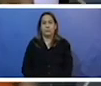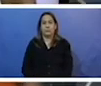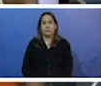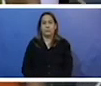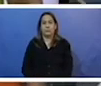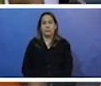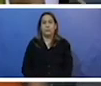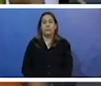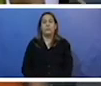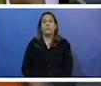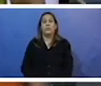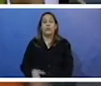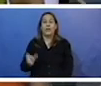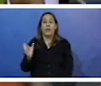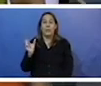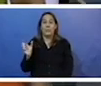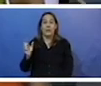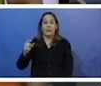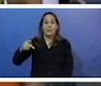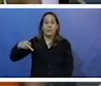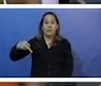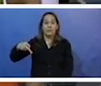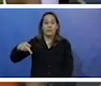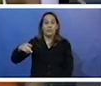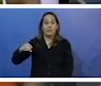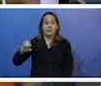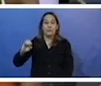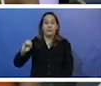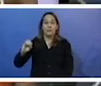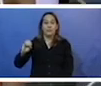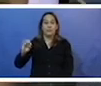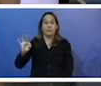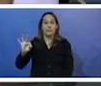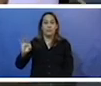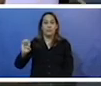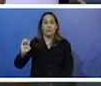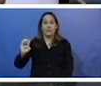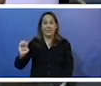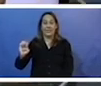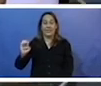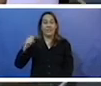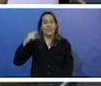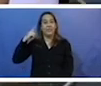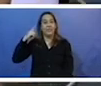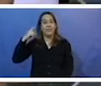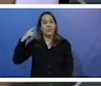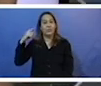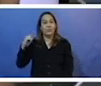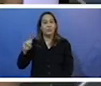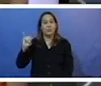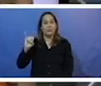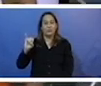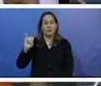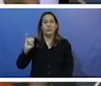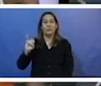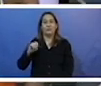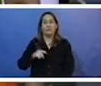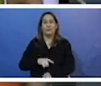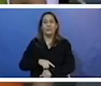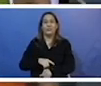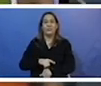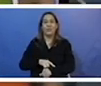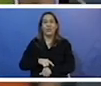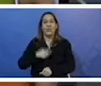colocar no pote. Pote. Pote não, certo? Pote. Mas